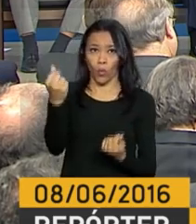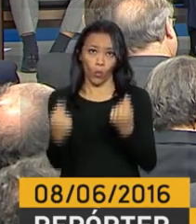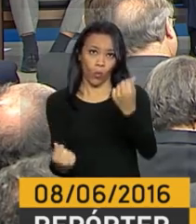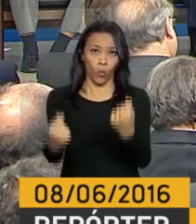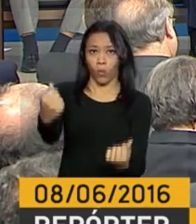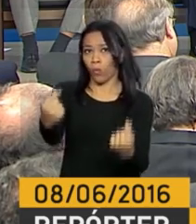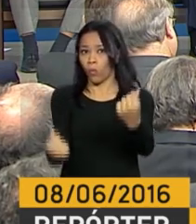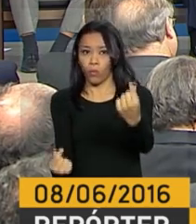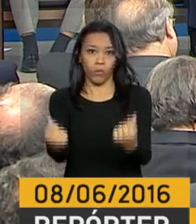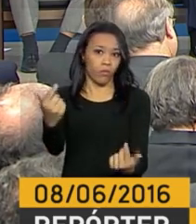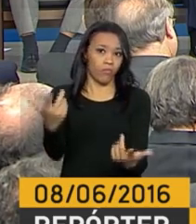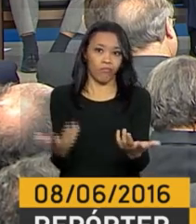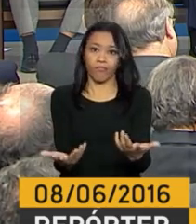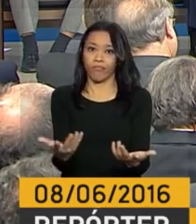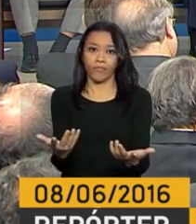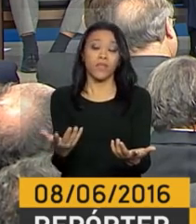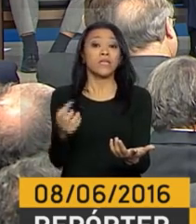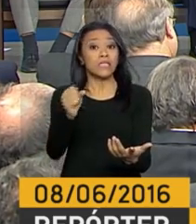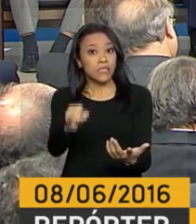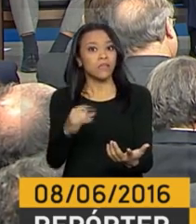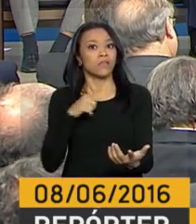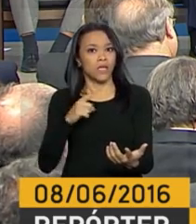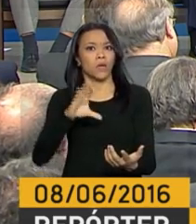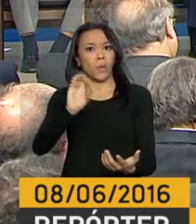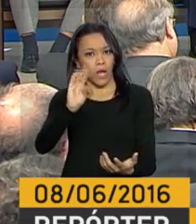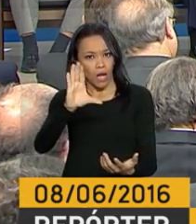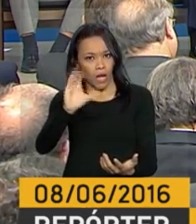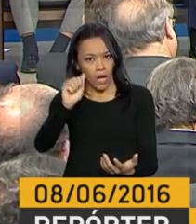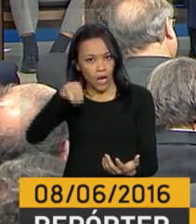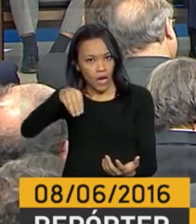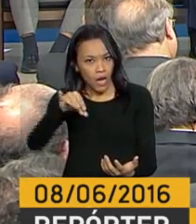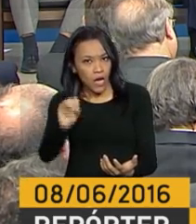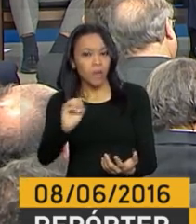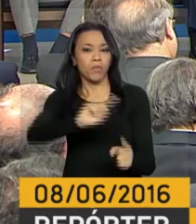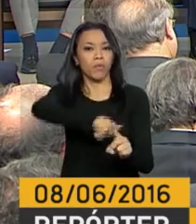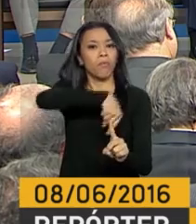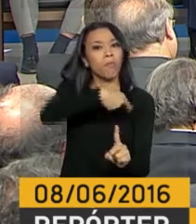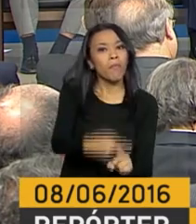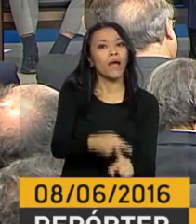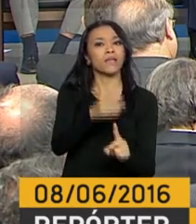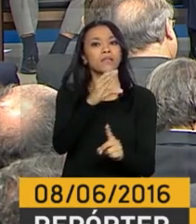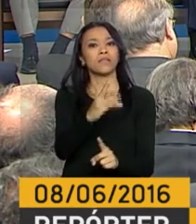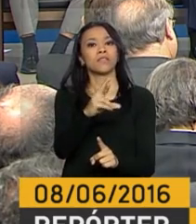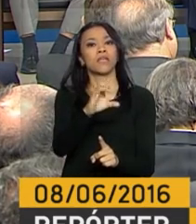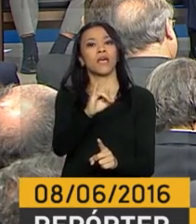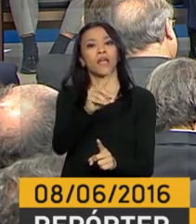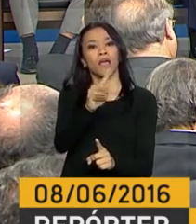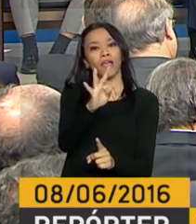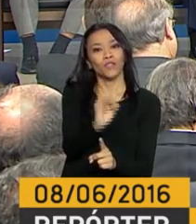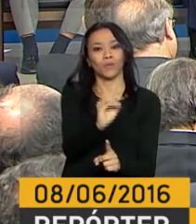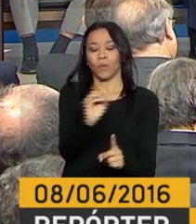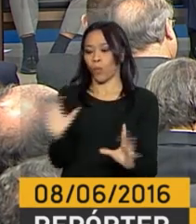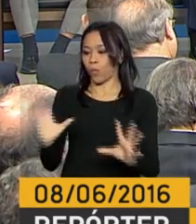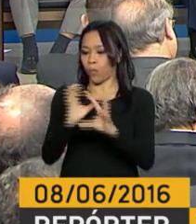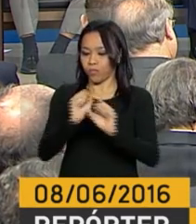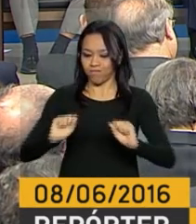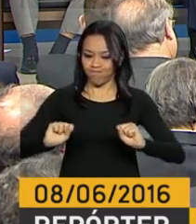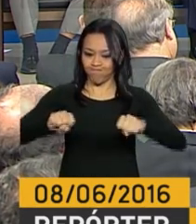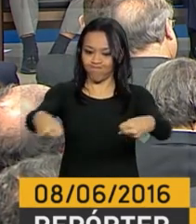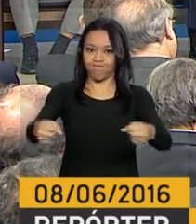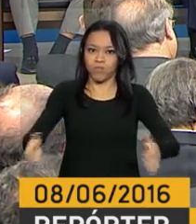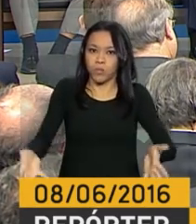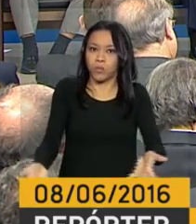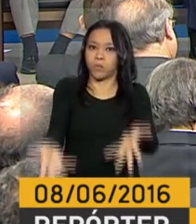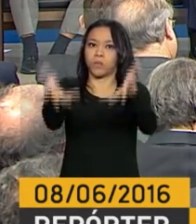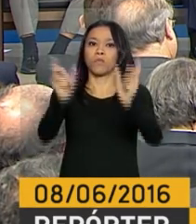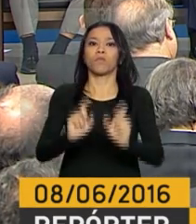cambial somado a crédito de exportação isto alavancaria e ajudaria muito a avancar e aumentar as nossas